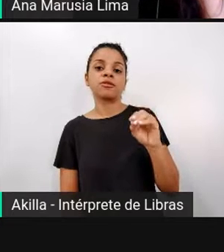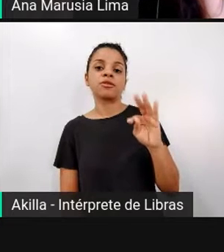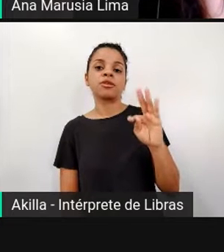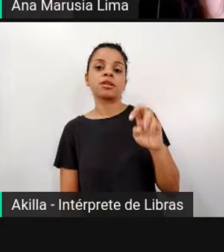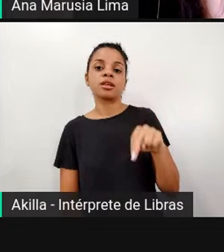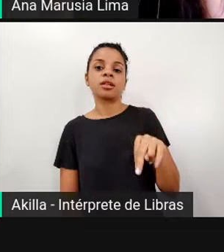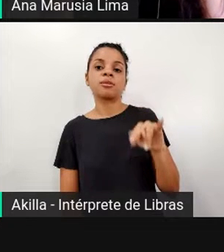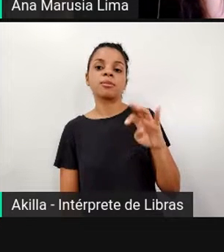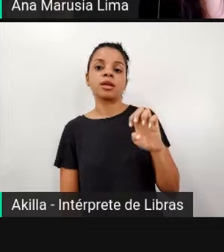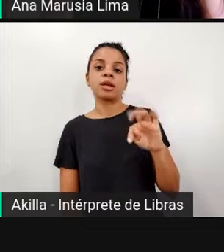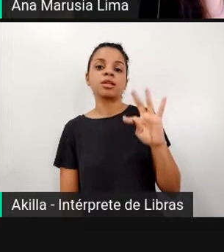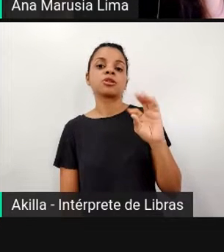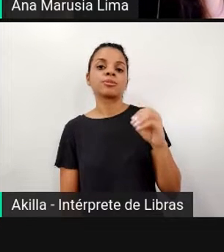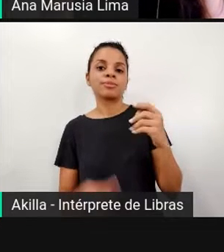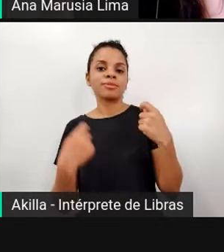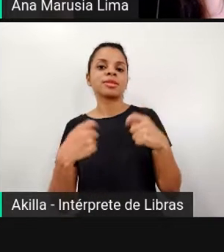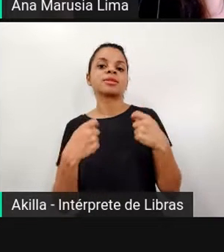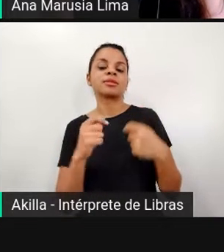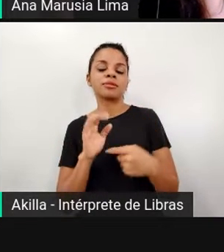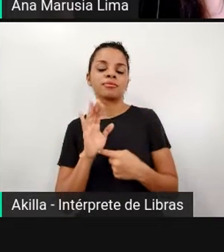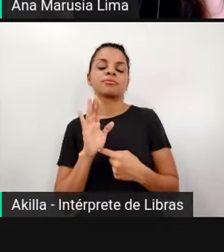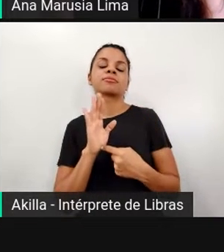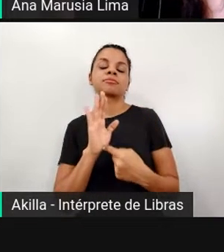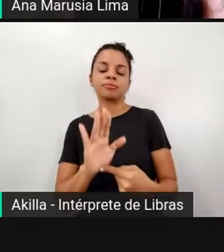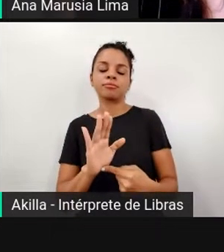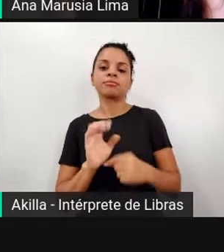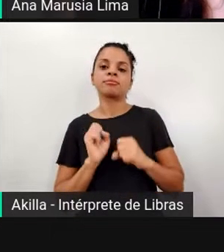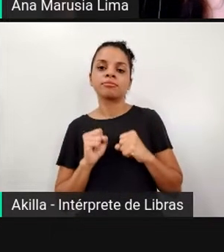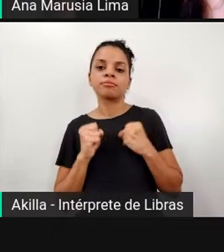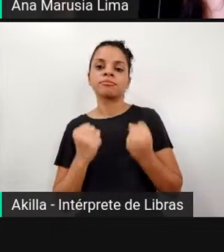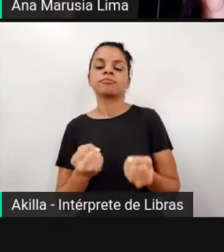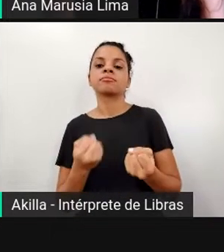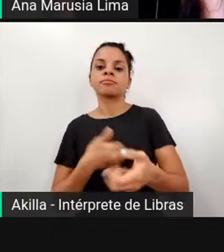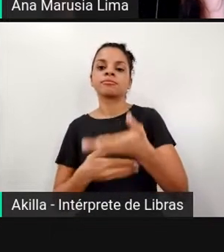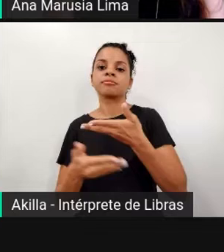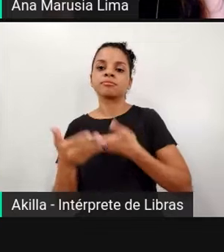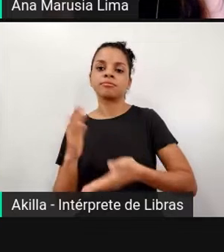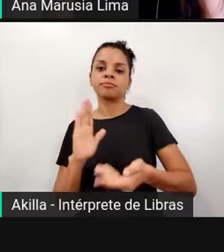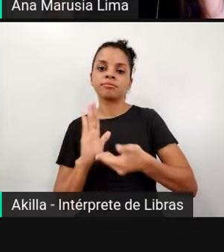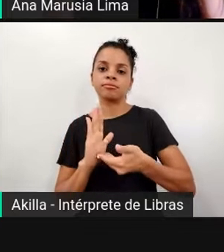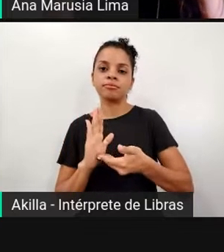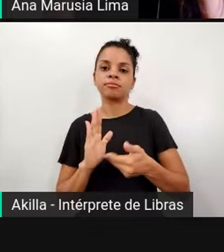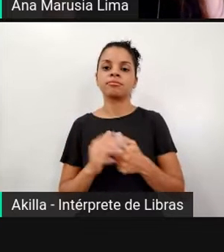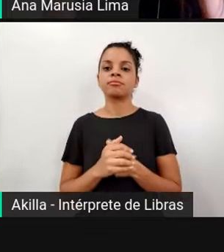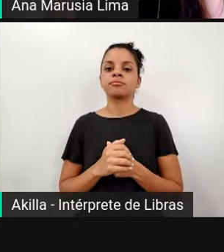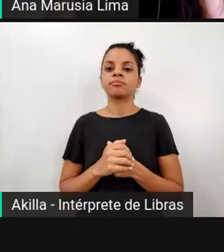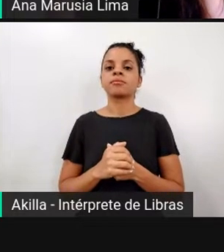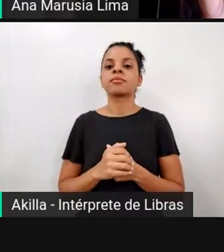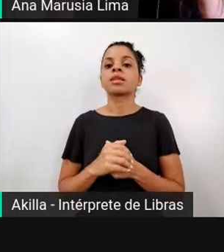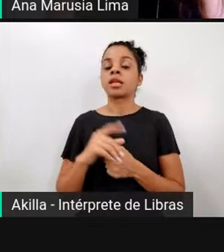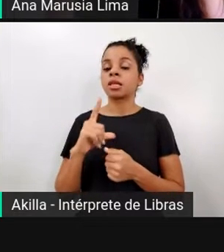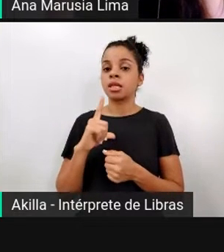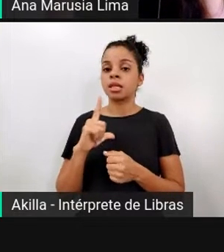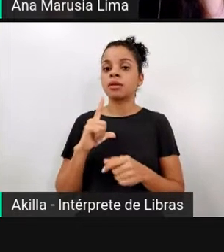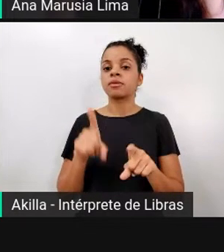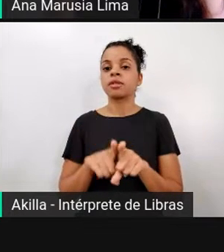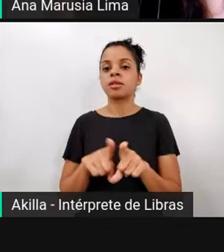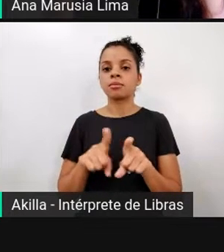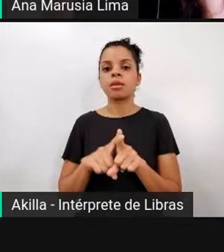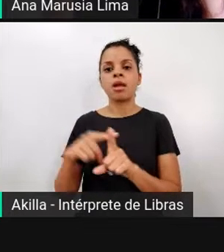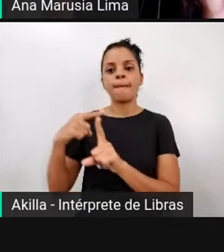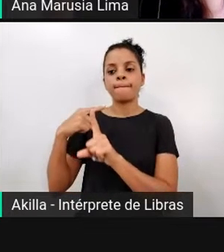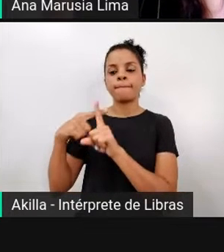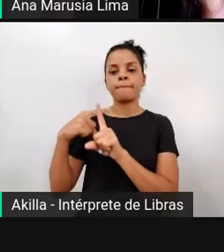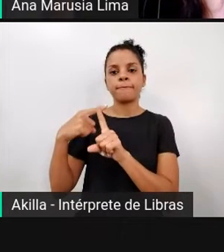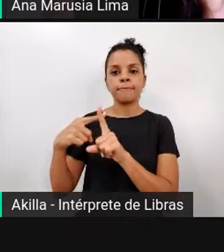acontecer. E no caso da Câmara dos Deputados, as ações de infotenimento trouxeram expressivos e positivos resultados